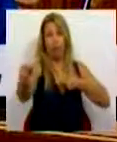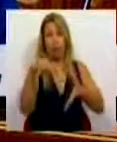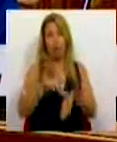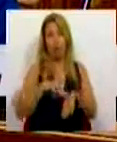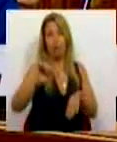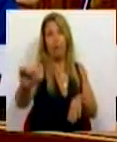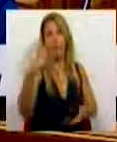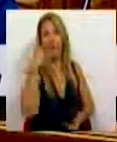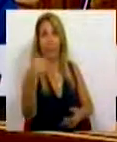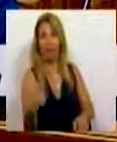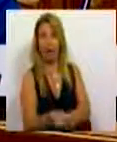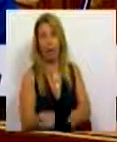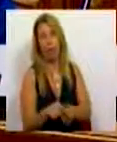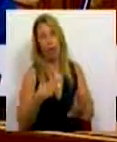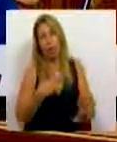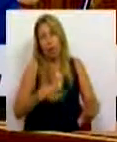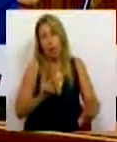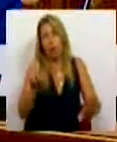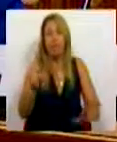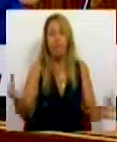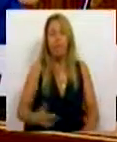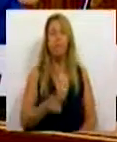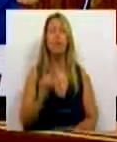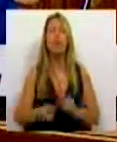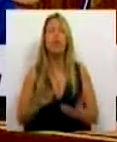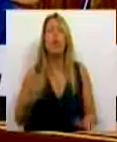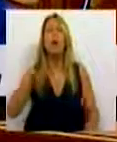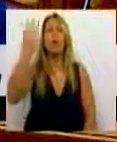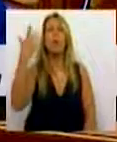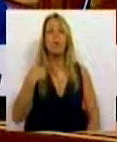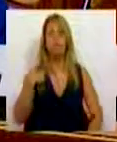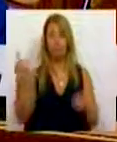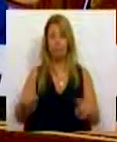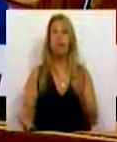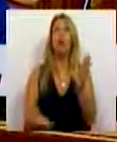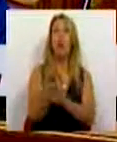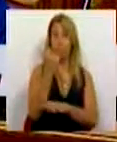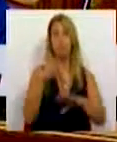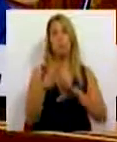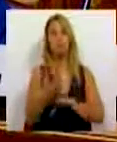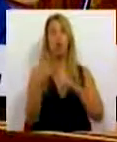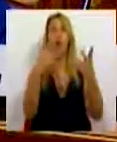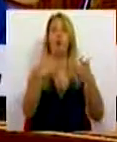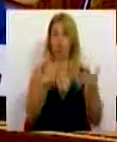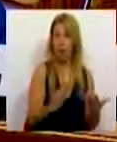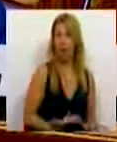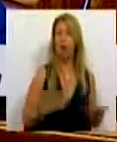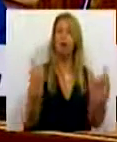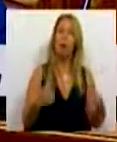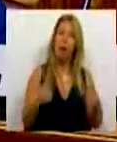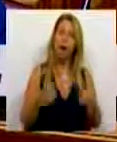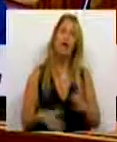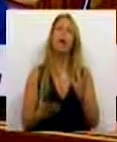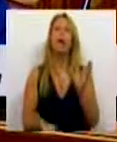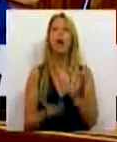Portanto, o que é que acontece? Acontece que há uma recuperação com este orçamento, há uma recuperação do